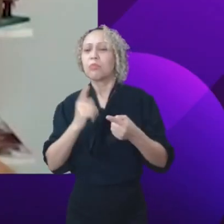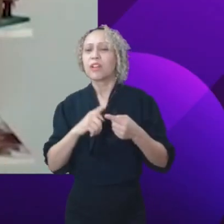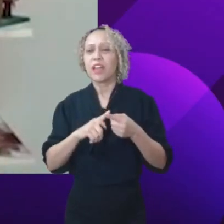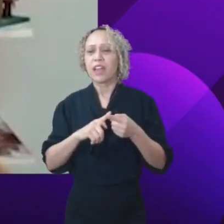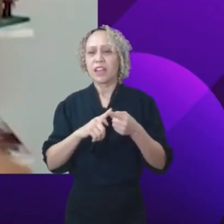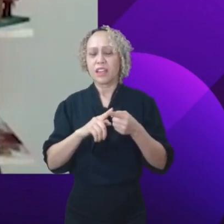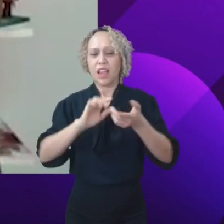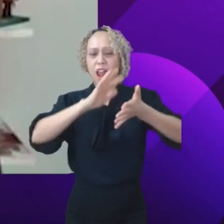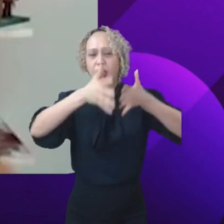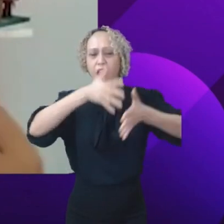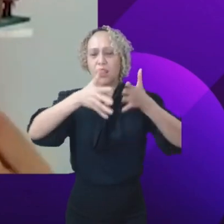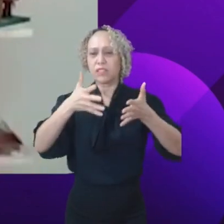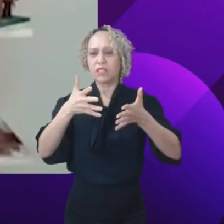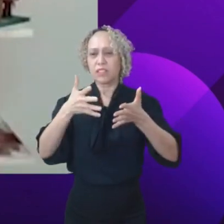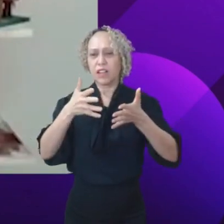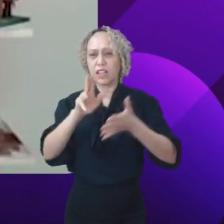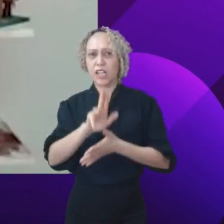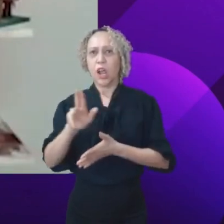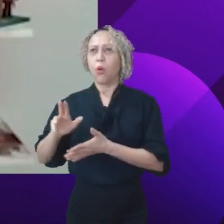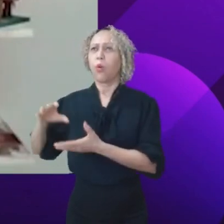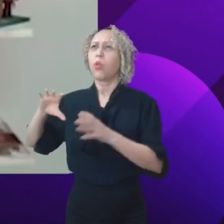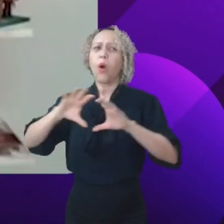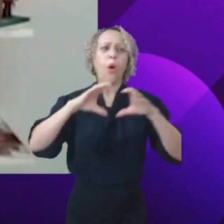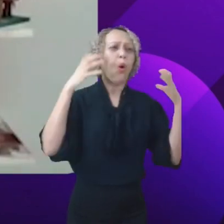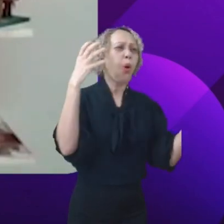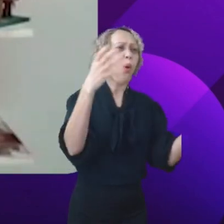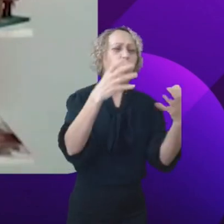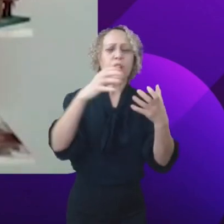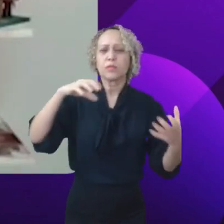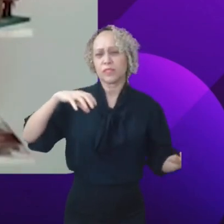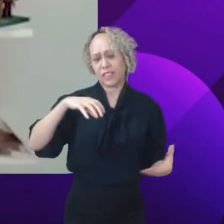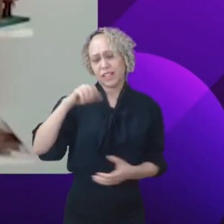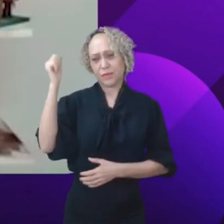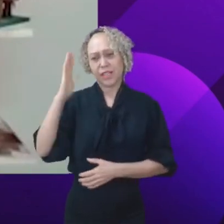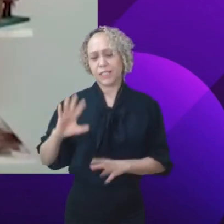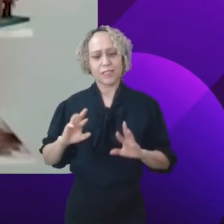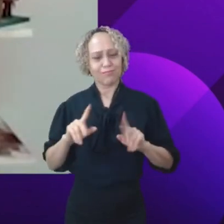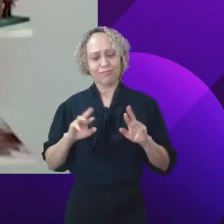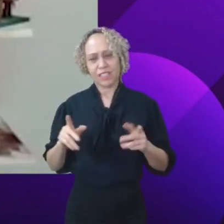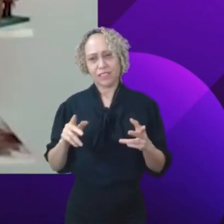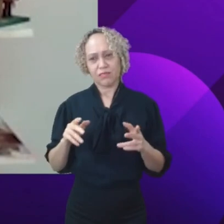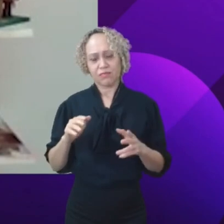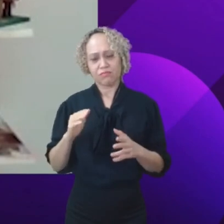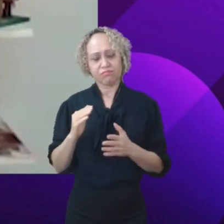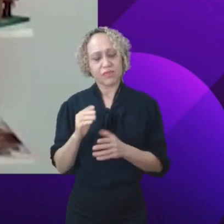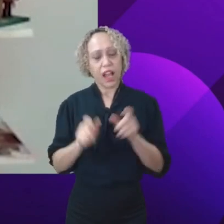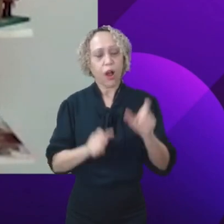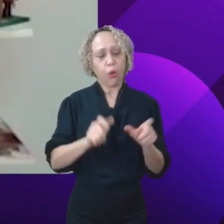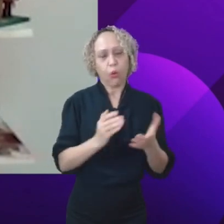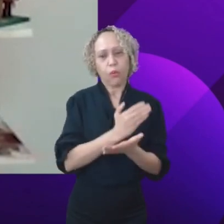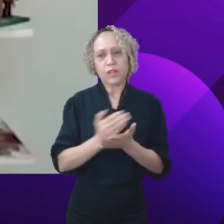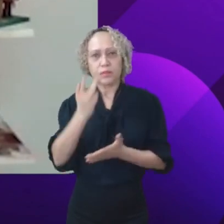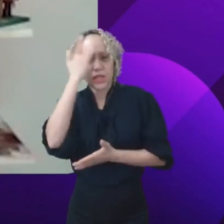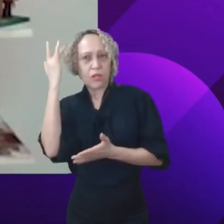ela não está em uso por toda a comunidade brasileira, porque as pessoas, de alguma maneira, legitimam